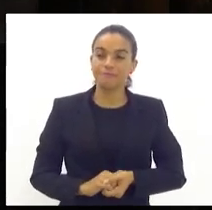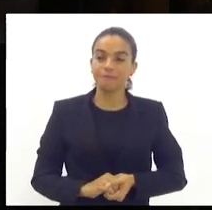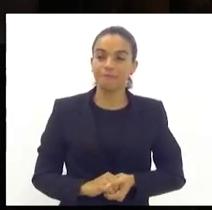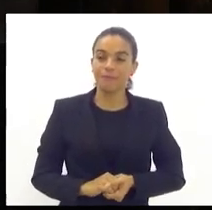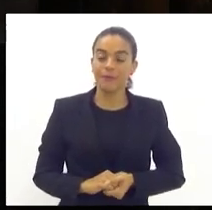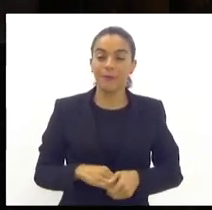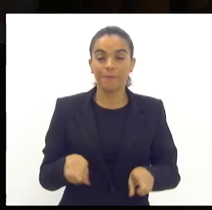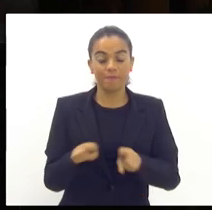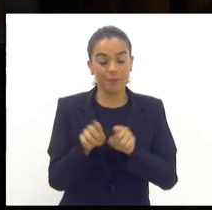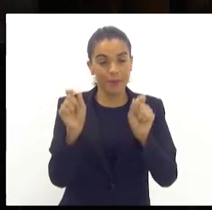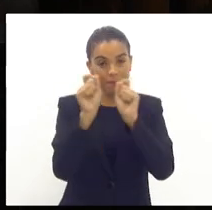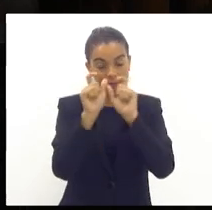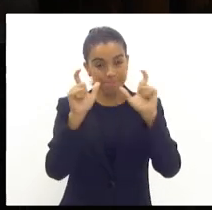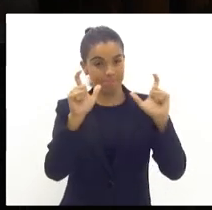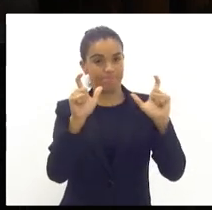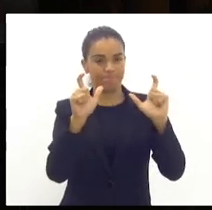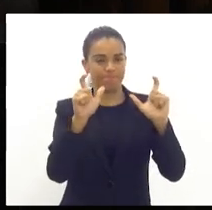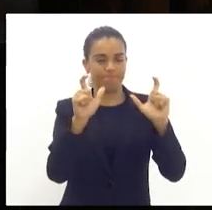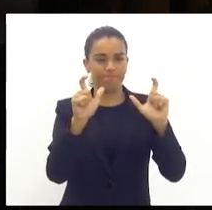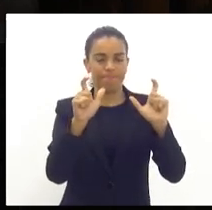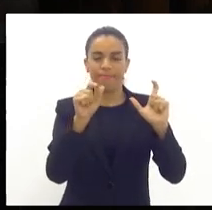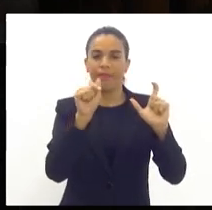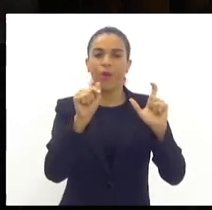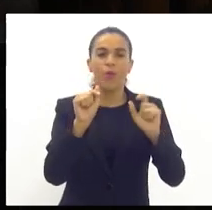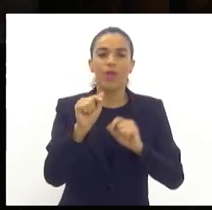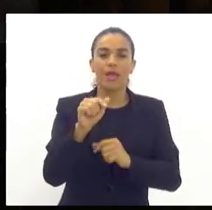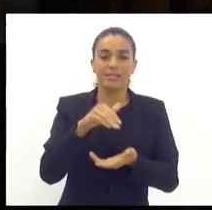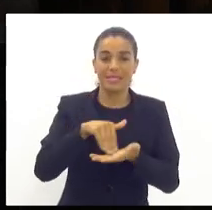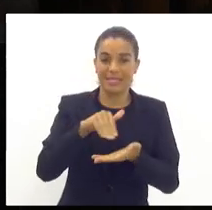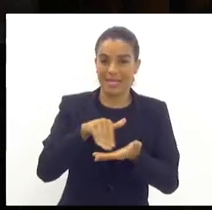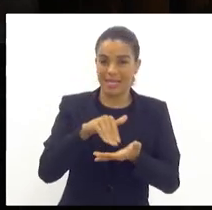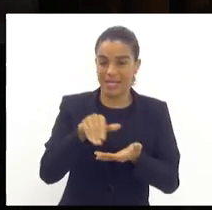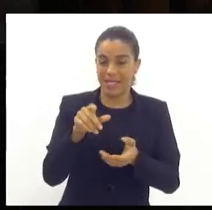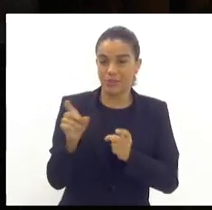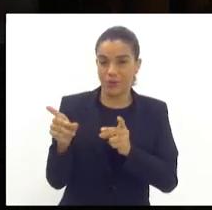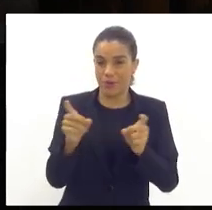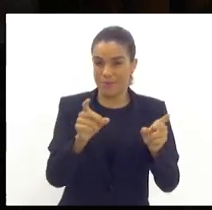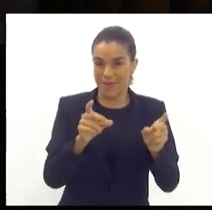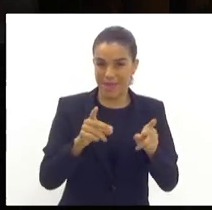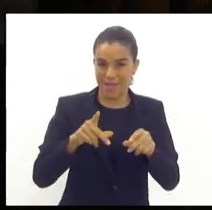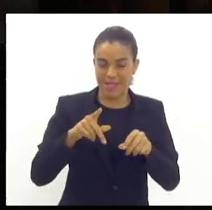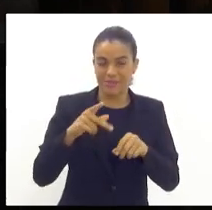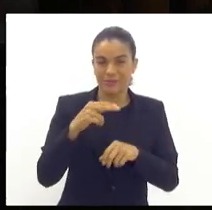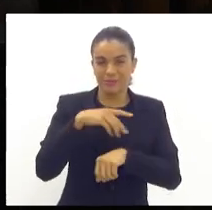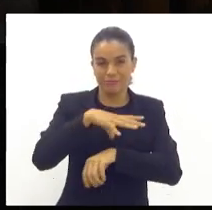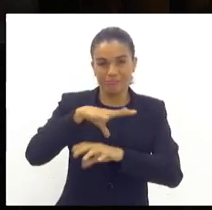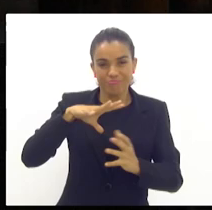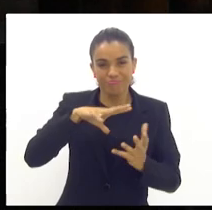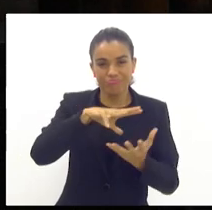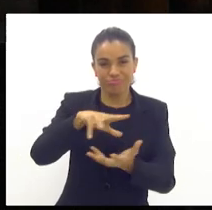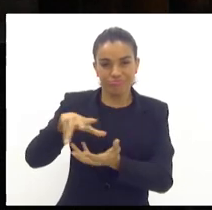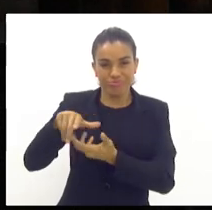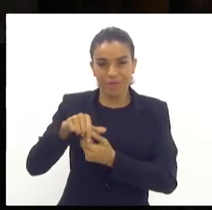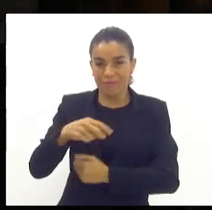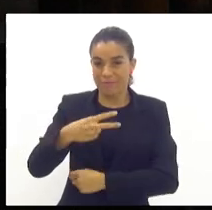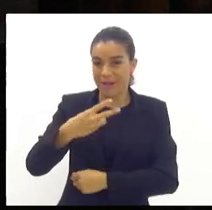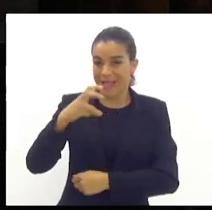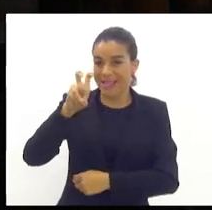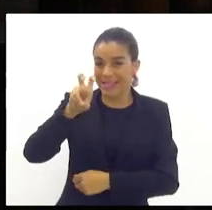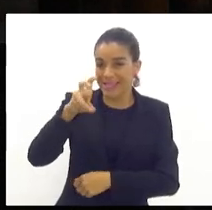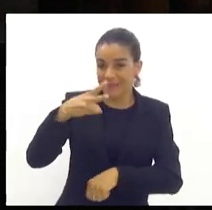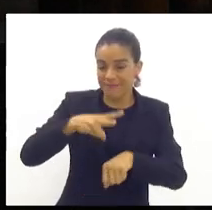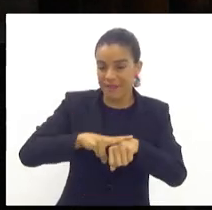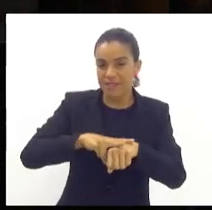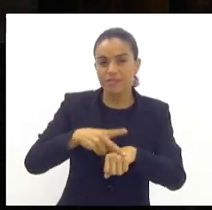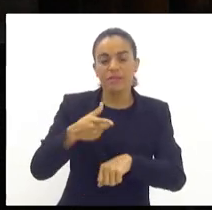o que chama a atenção mais ainda é que a Secretaria de Comércio Exterior, pela quinta vez consecutiva,